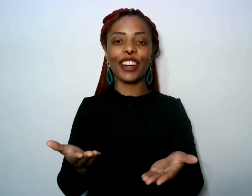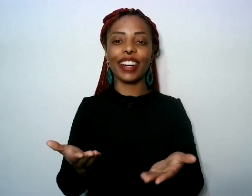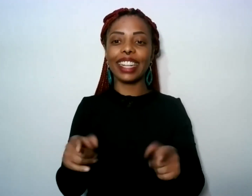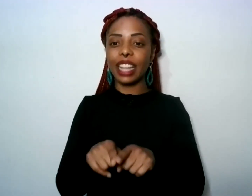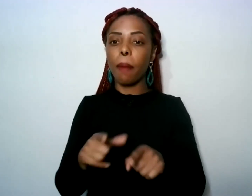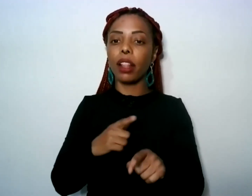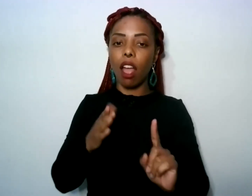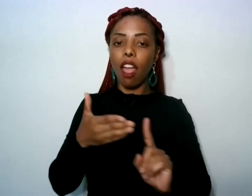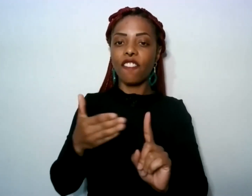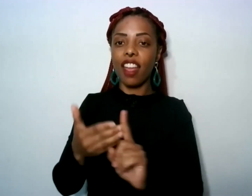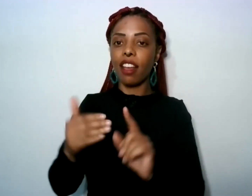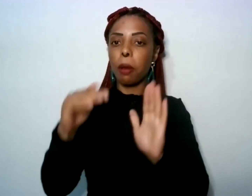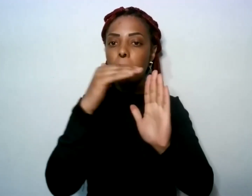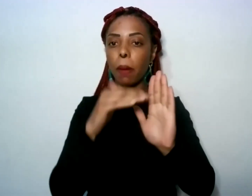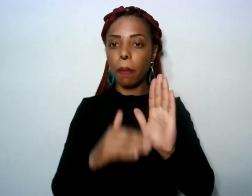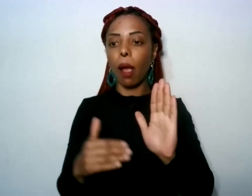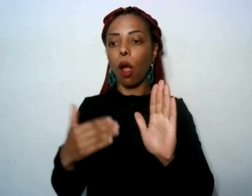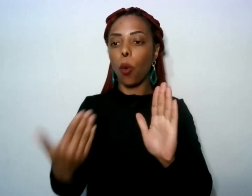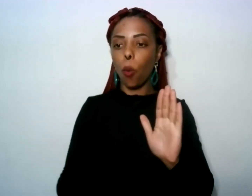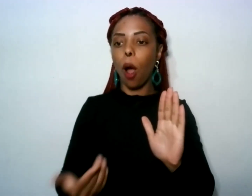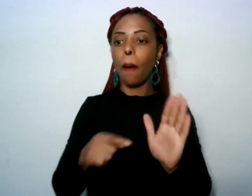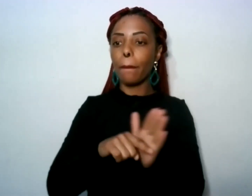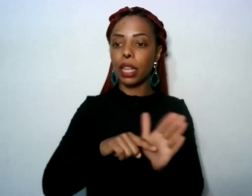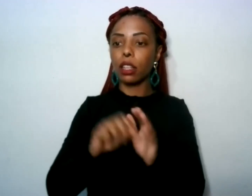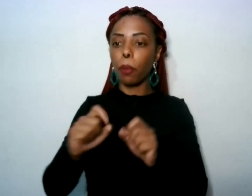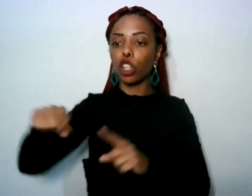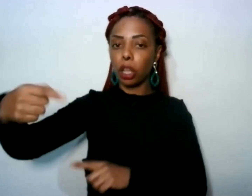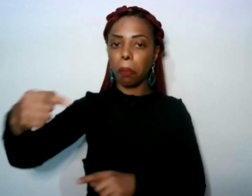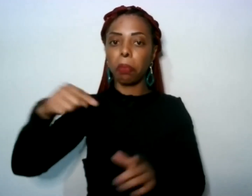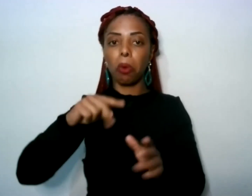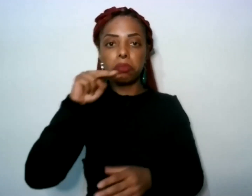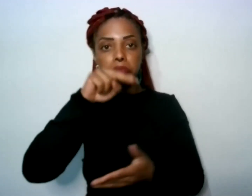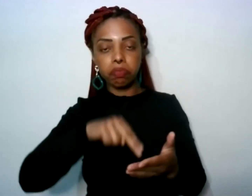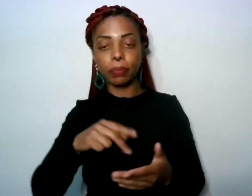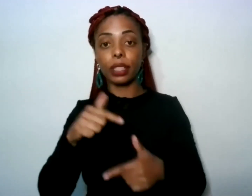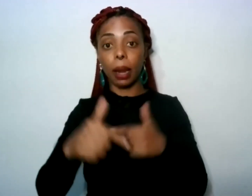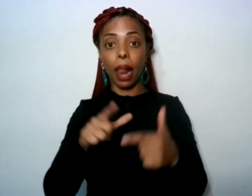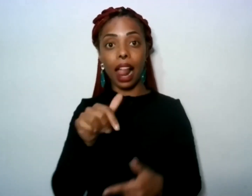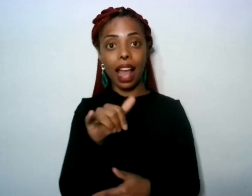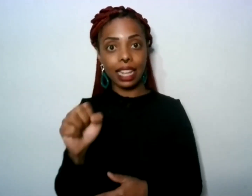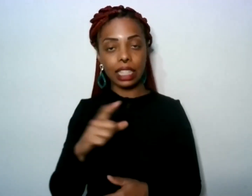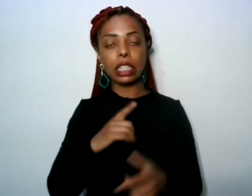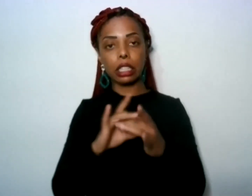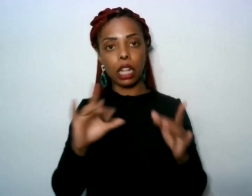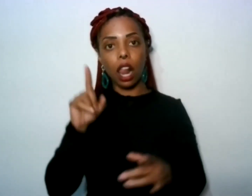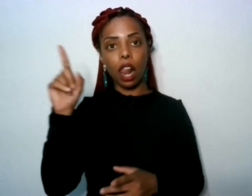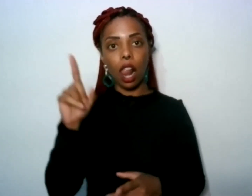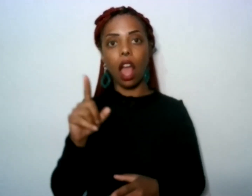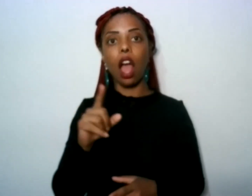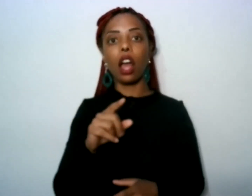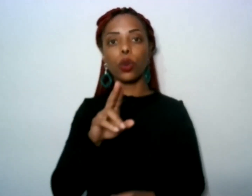referências de ambas as pesquisas para consultas futuras o trabalho da Laís já está disponível no repositório institucional da